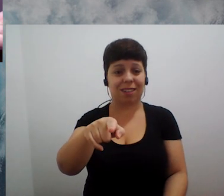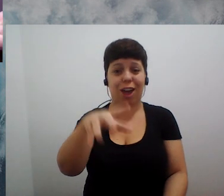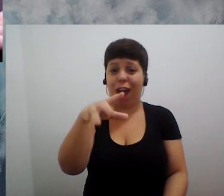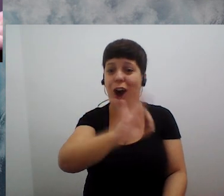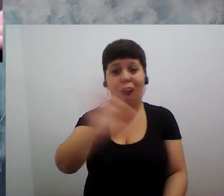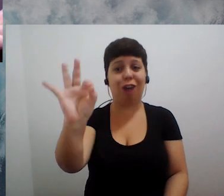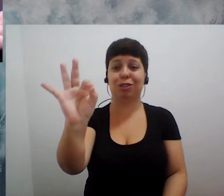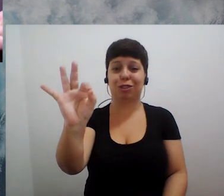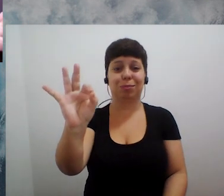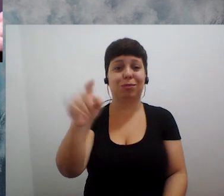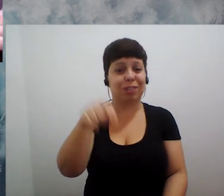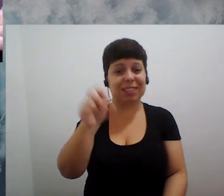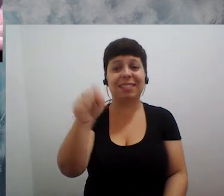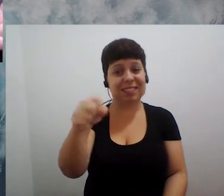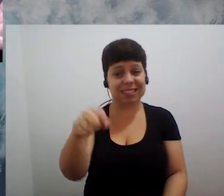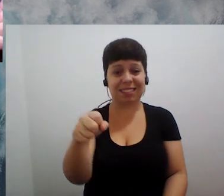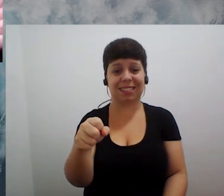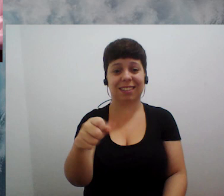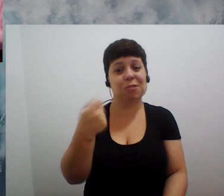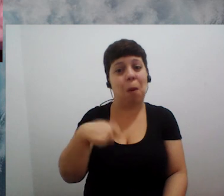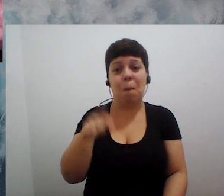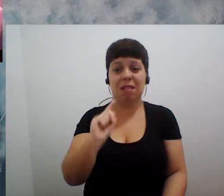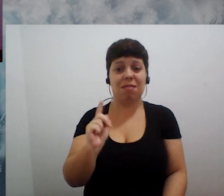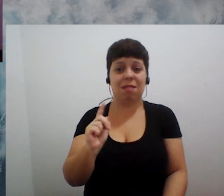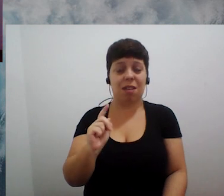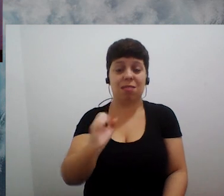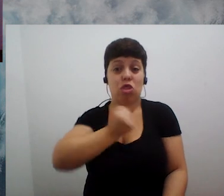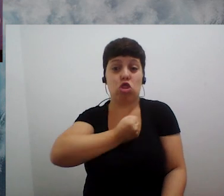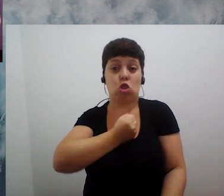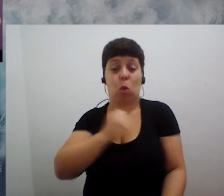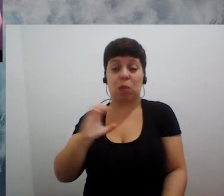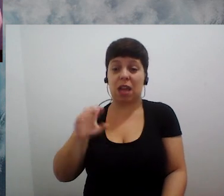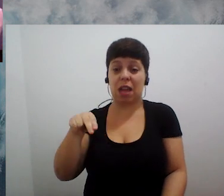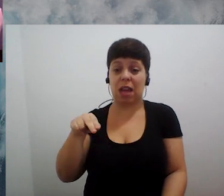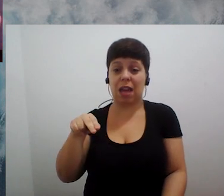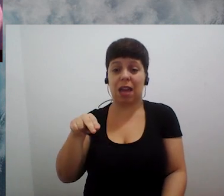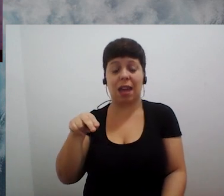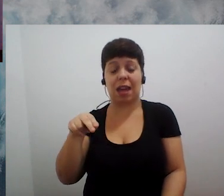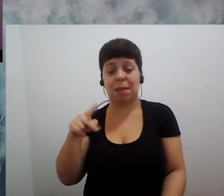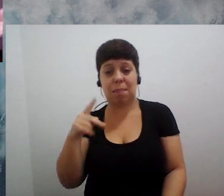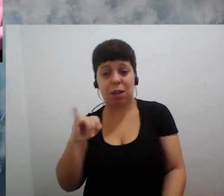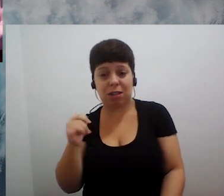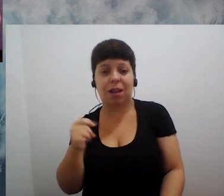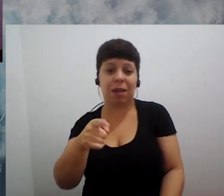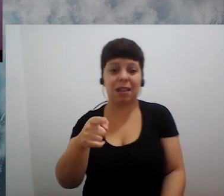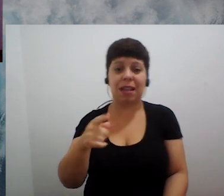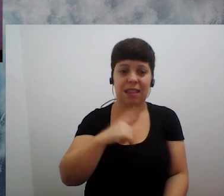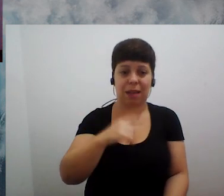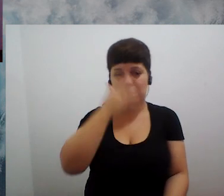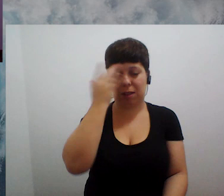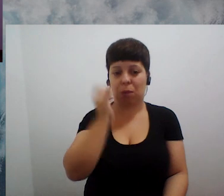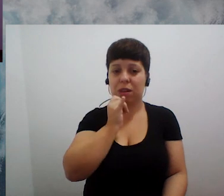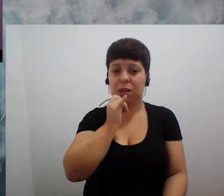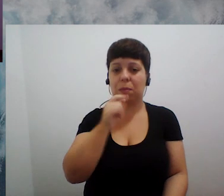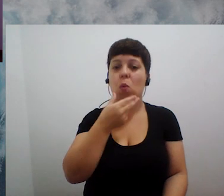né? Tudo de bom, né? Vamos combinar, né? Ou seja, não precisa de ter nenhum formalismo, né, meu cara? A galera gosta, né? Porque, assim, tem um